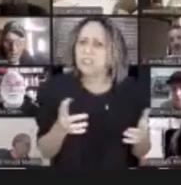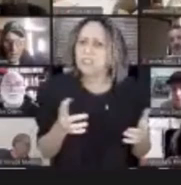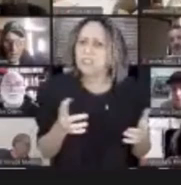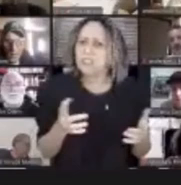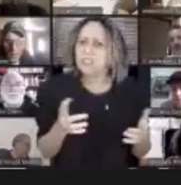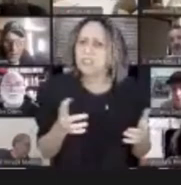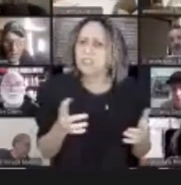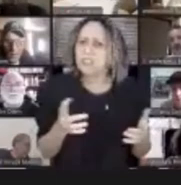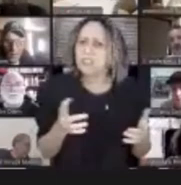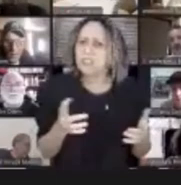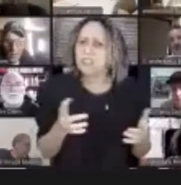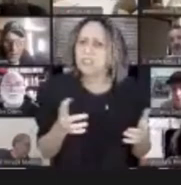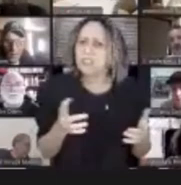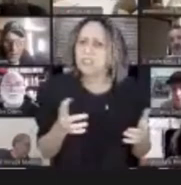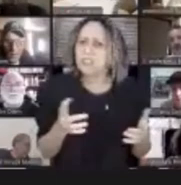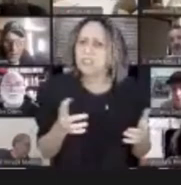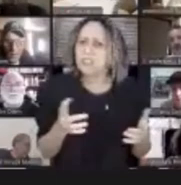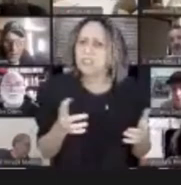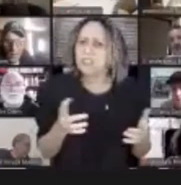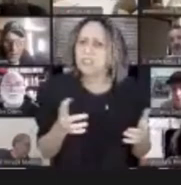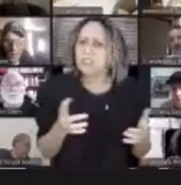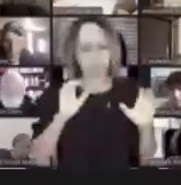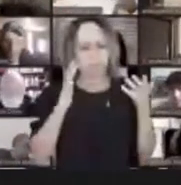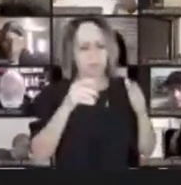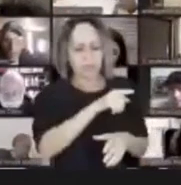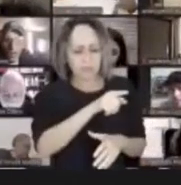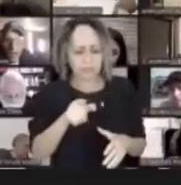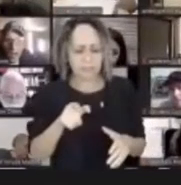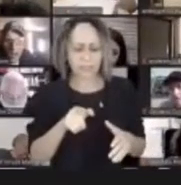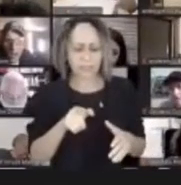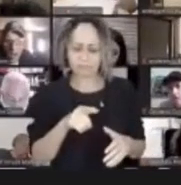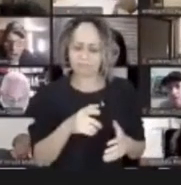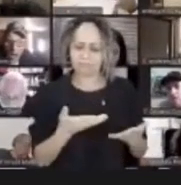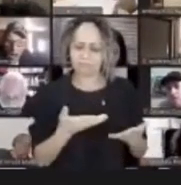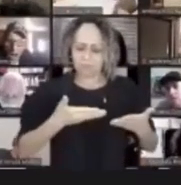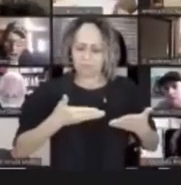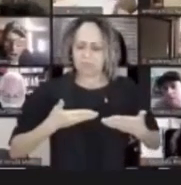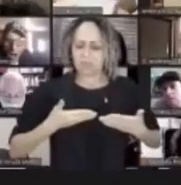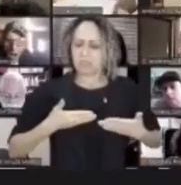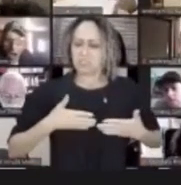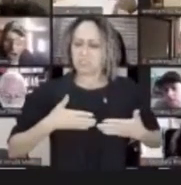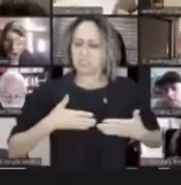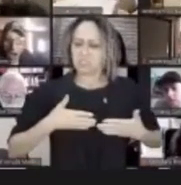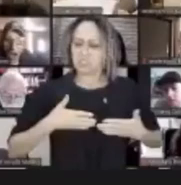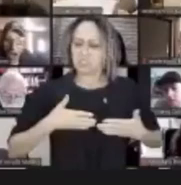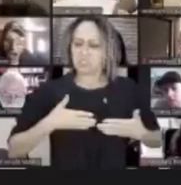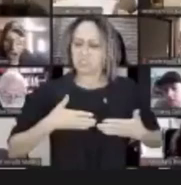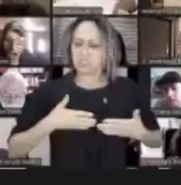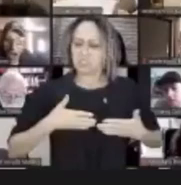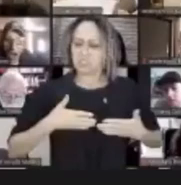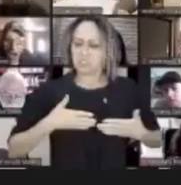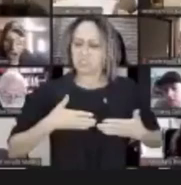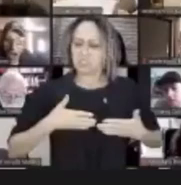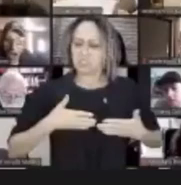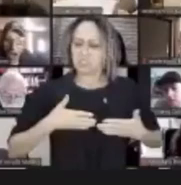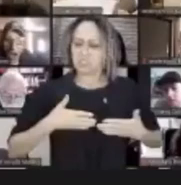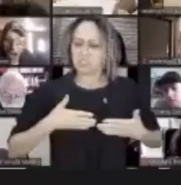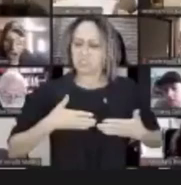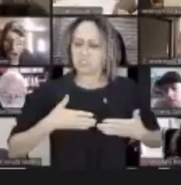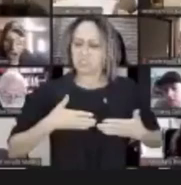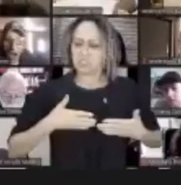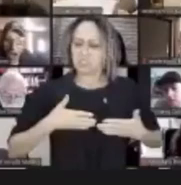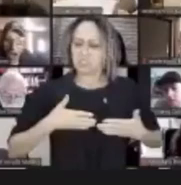sinto muito orgulhoso da oportunidade que vocês estão me dando de falar para todos vocês. E terceiro, apenas uma observação, nós precisamos cada vez